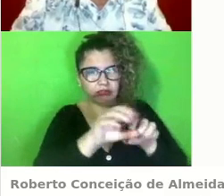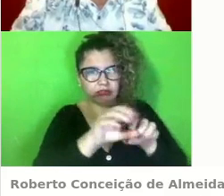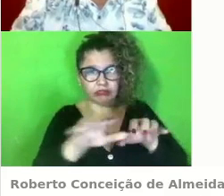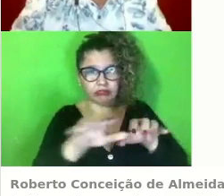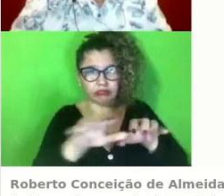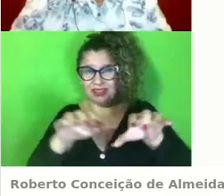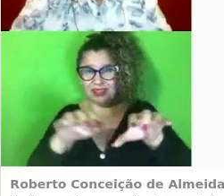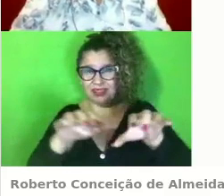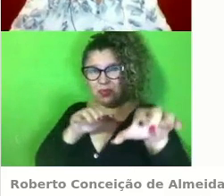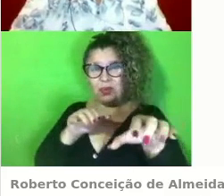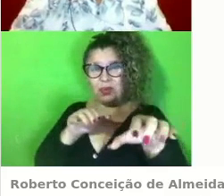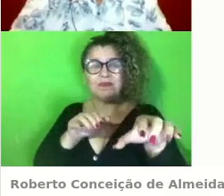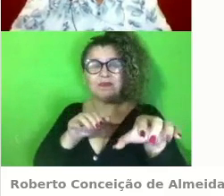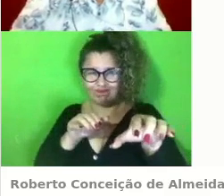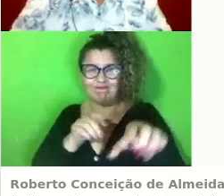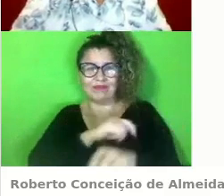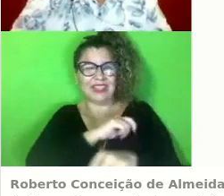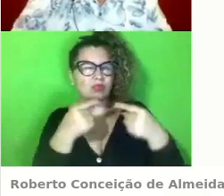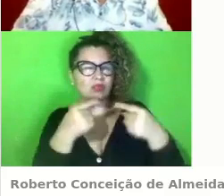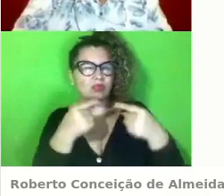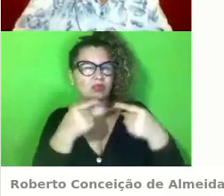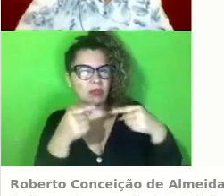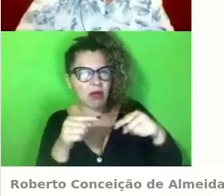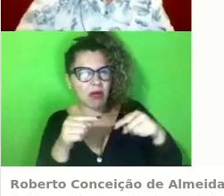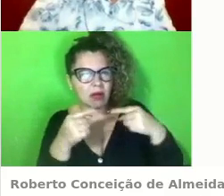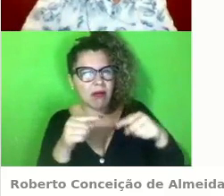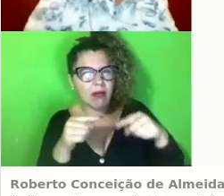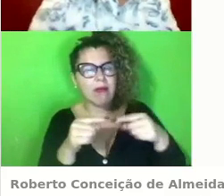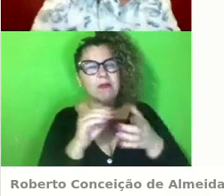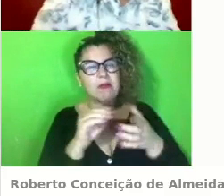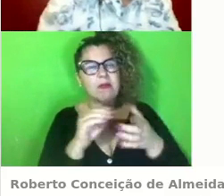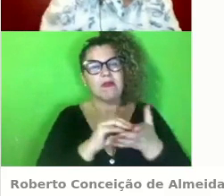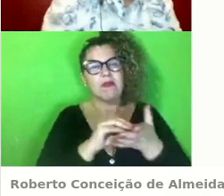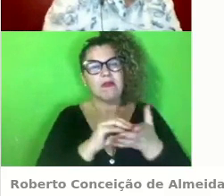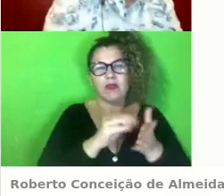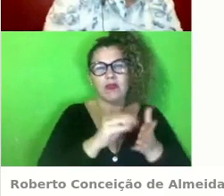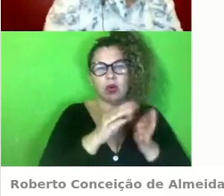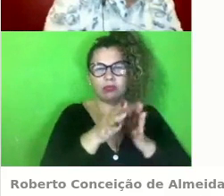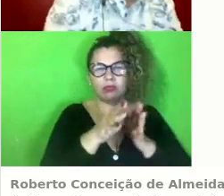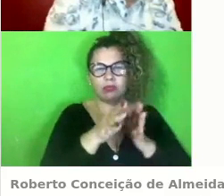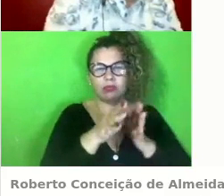reclamam de acessibilidade.